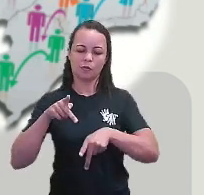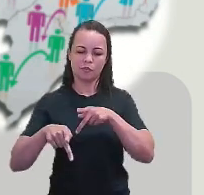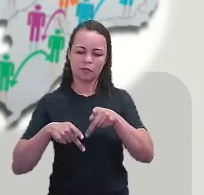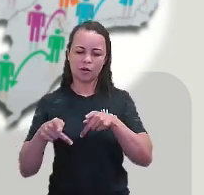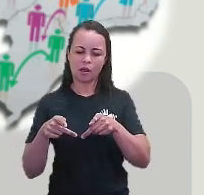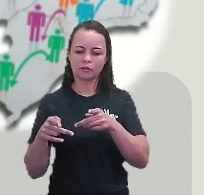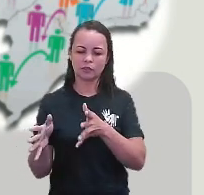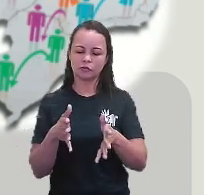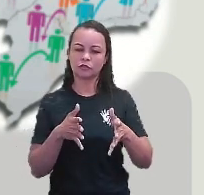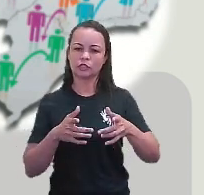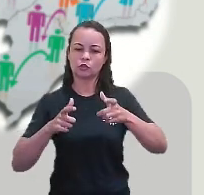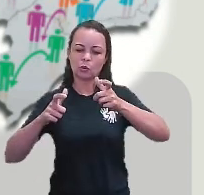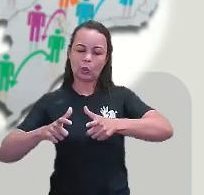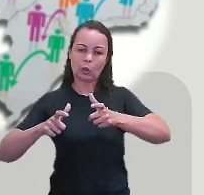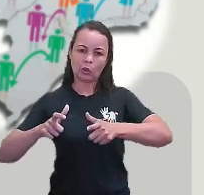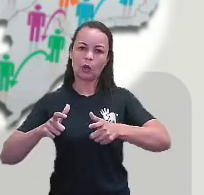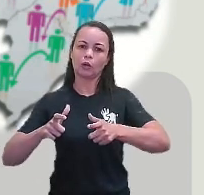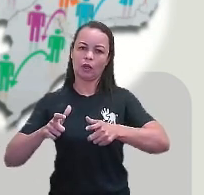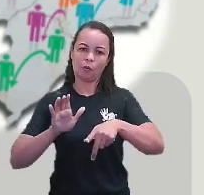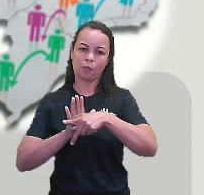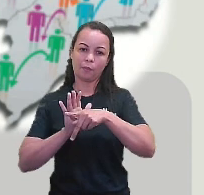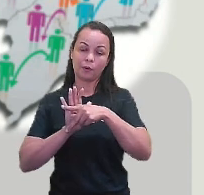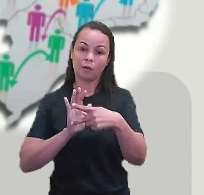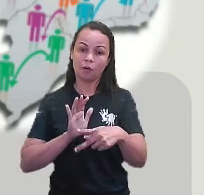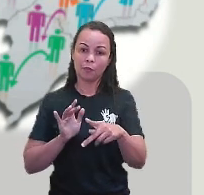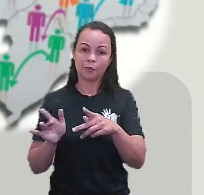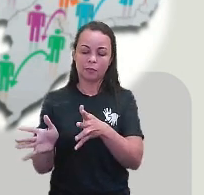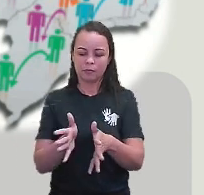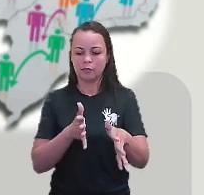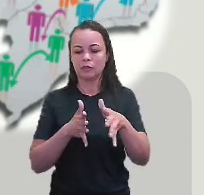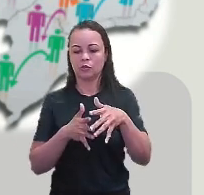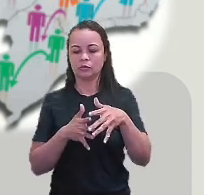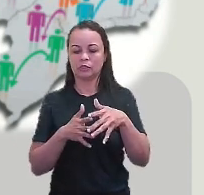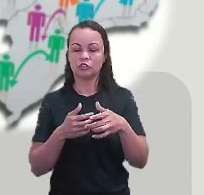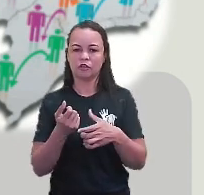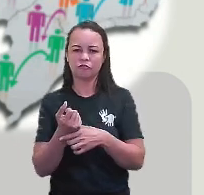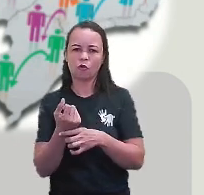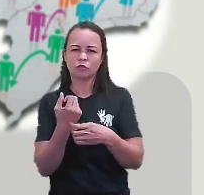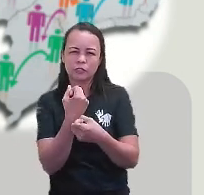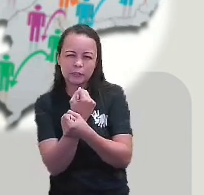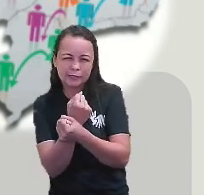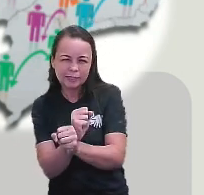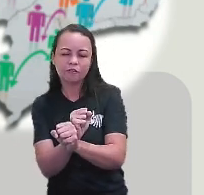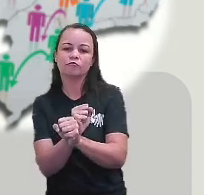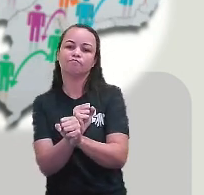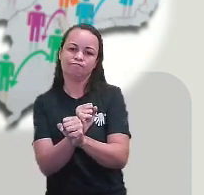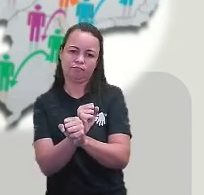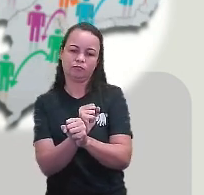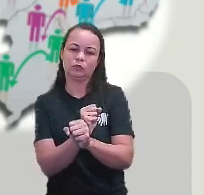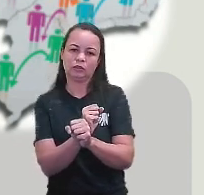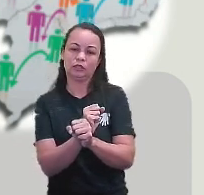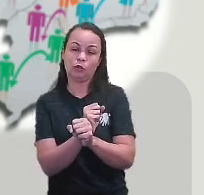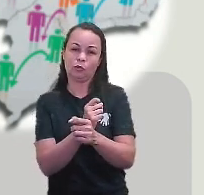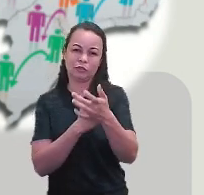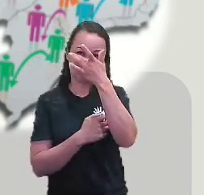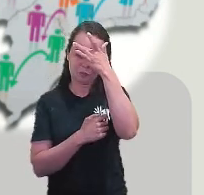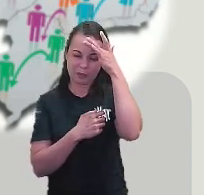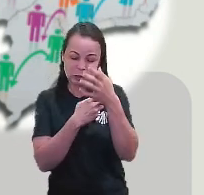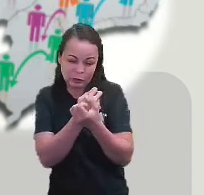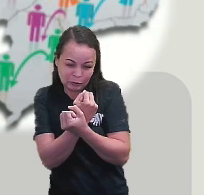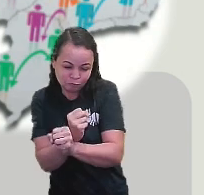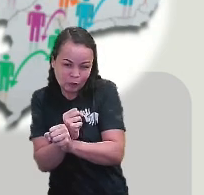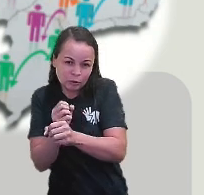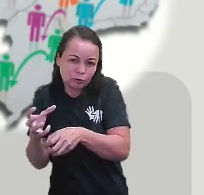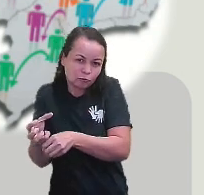sua região local, seja à força, como os negros na época da escravidão, sim, eles eram tirados à força do